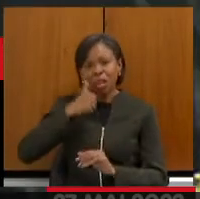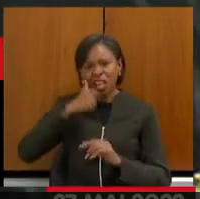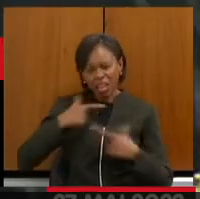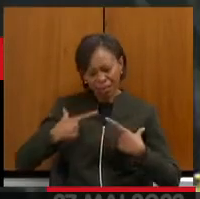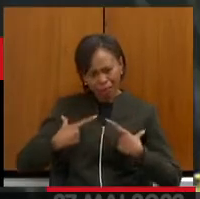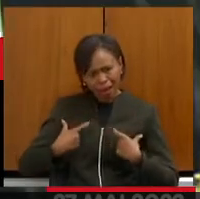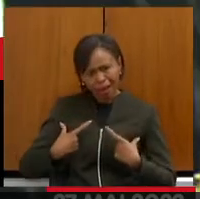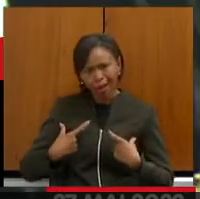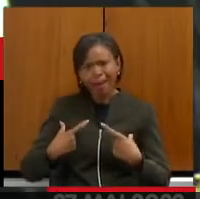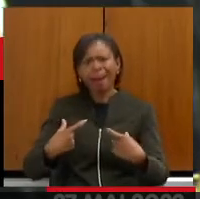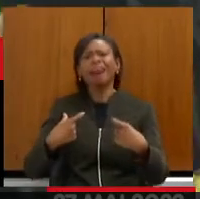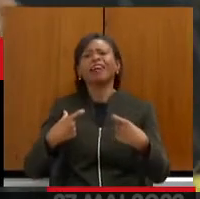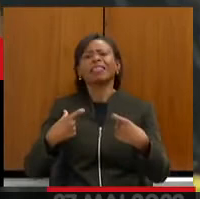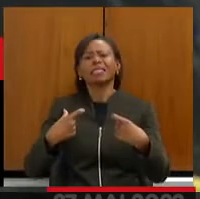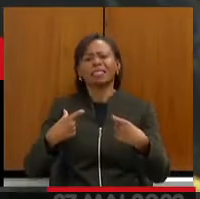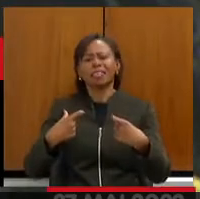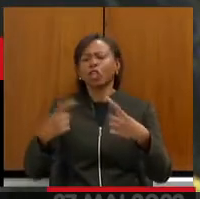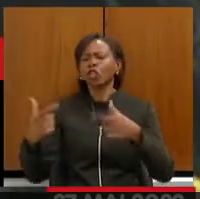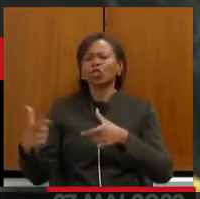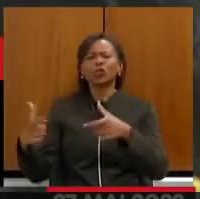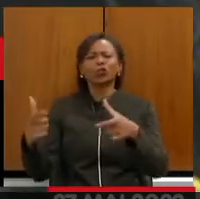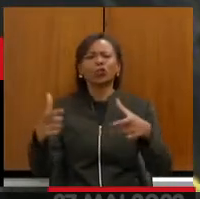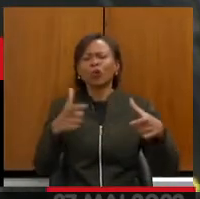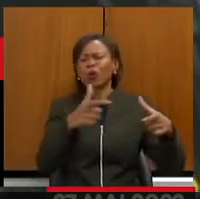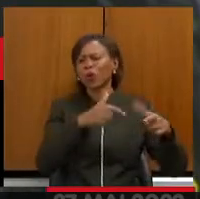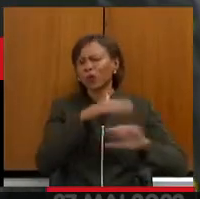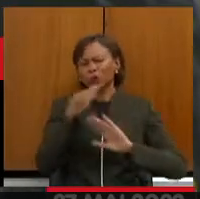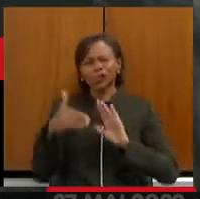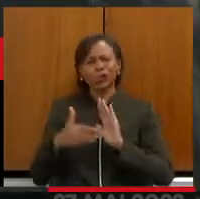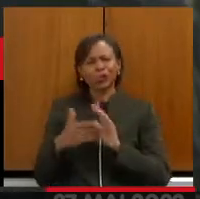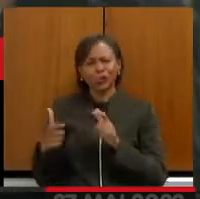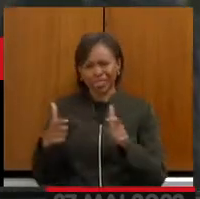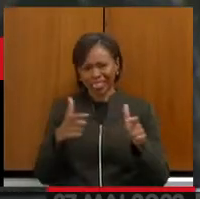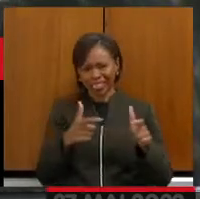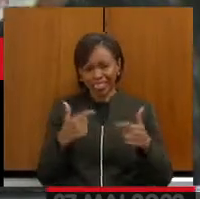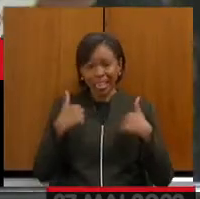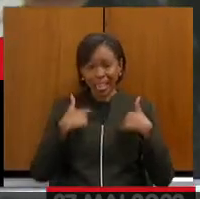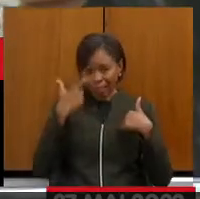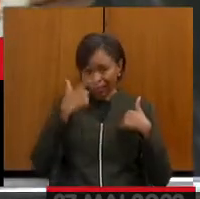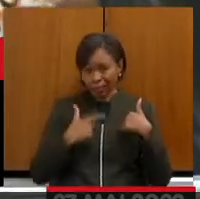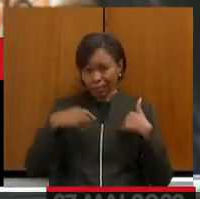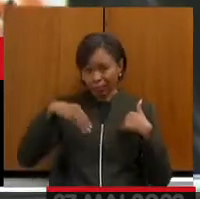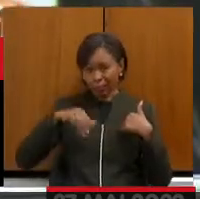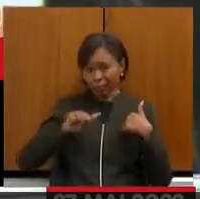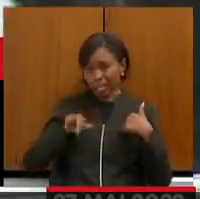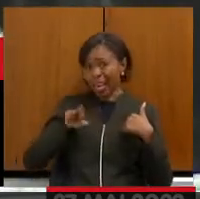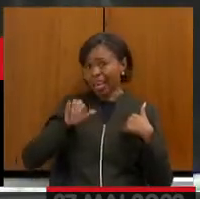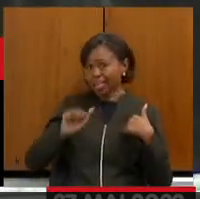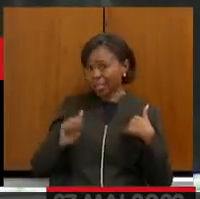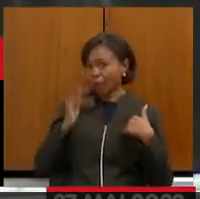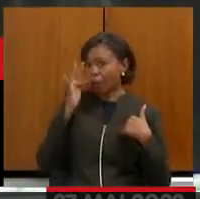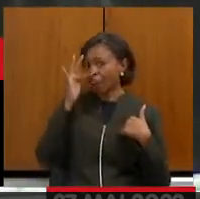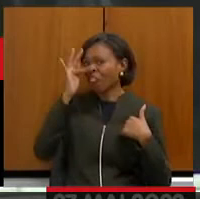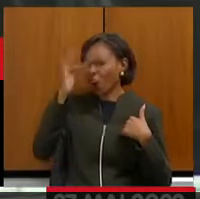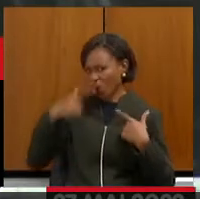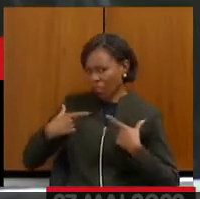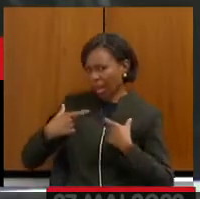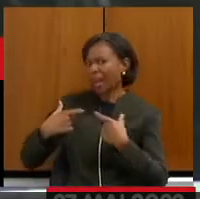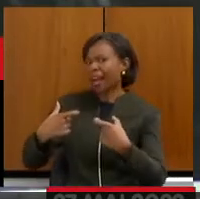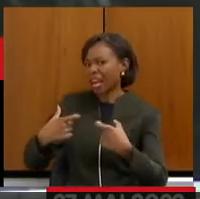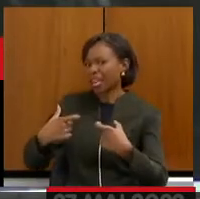guerreiras de todos os lugares eu sou Maria Maria Flor guerreira